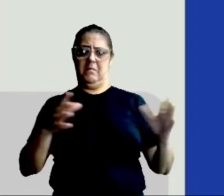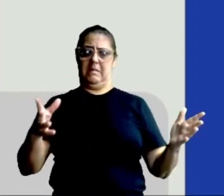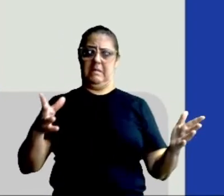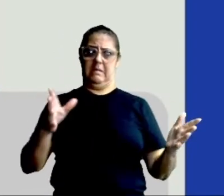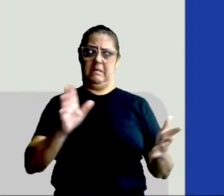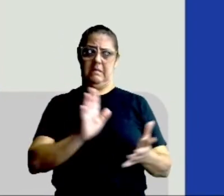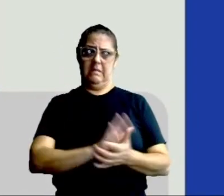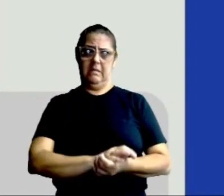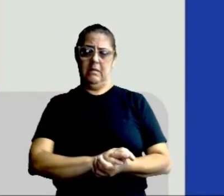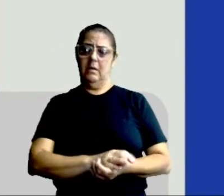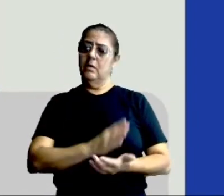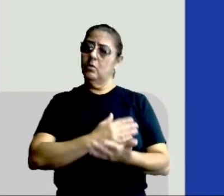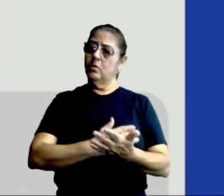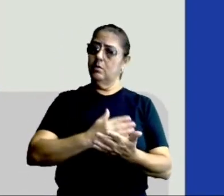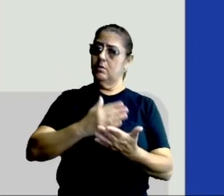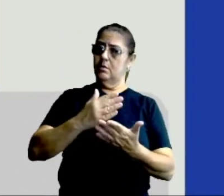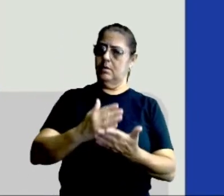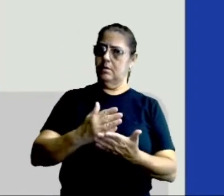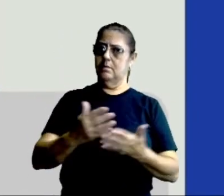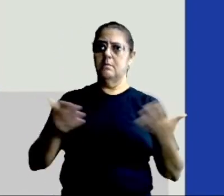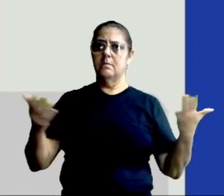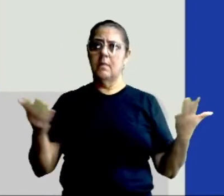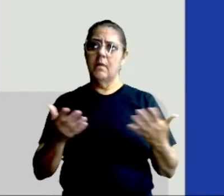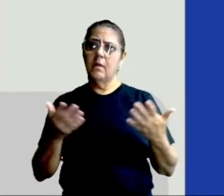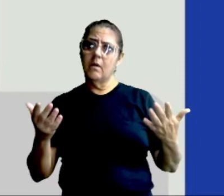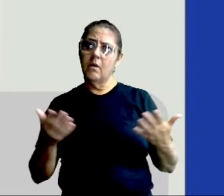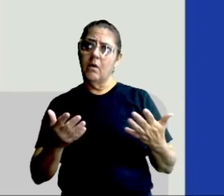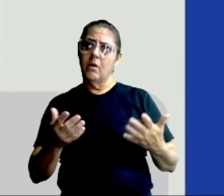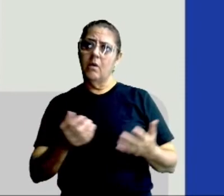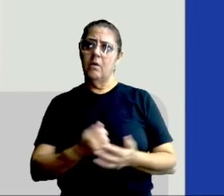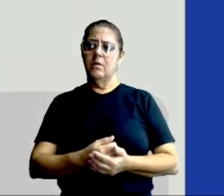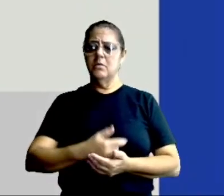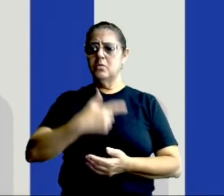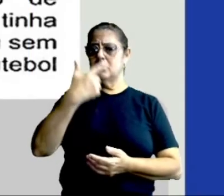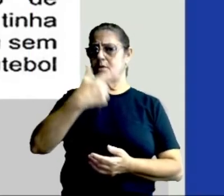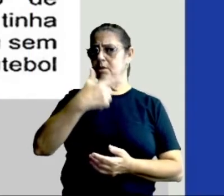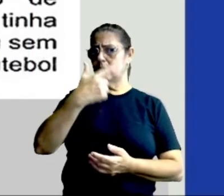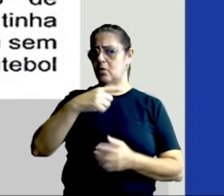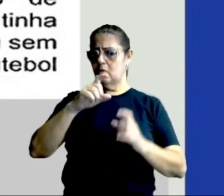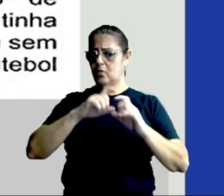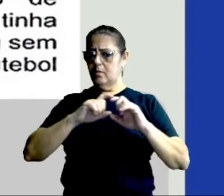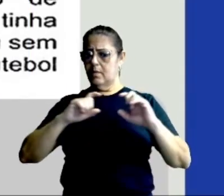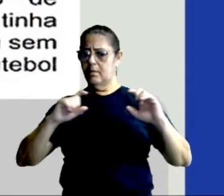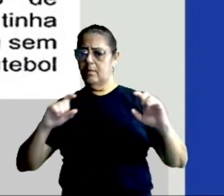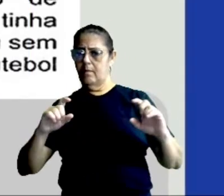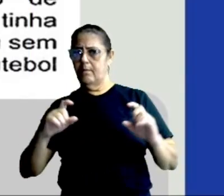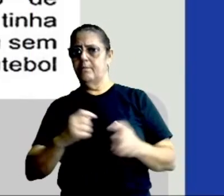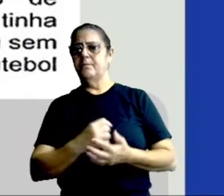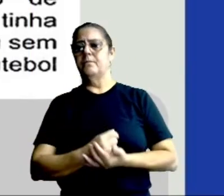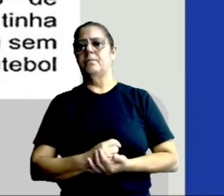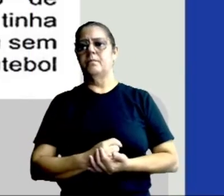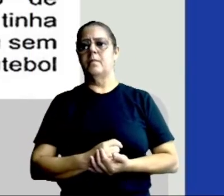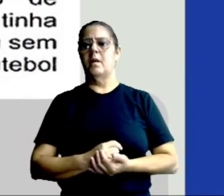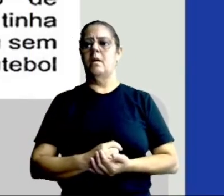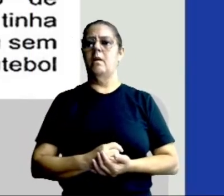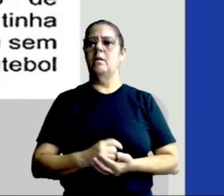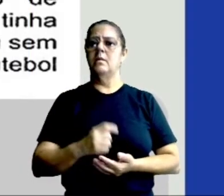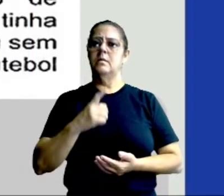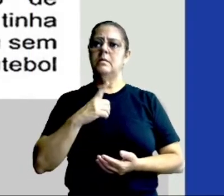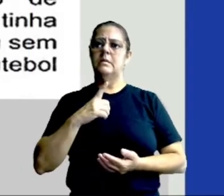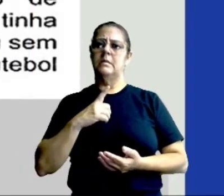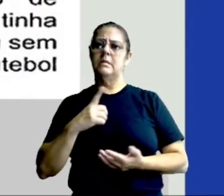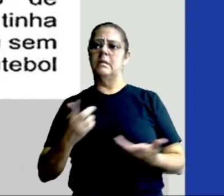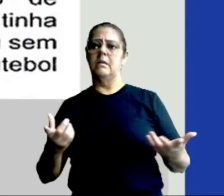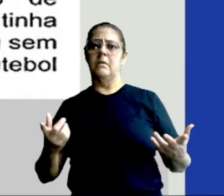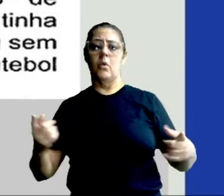parágrafo que a gente chama de situação Inicial agora o que que vem nesse segundo parágrafo segundo parágrafo a gente